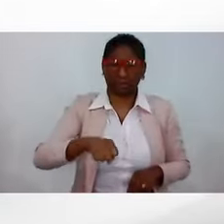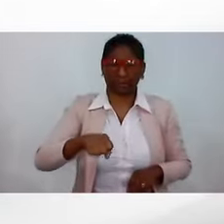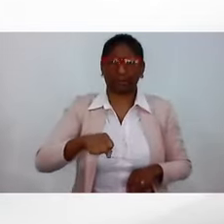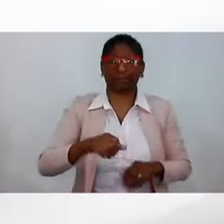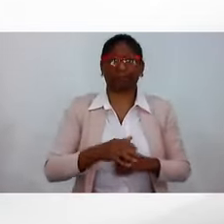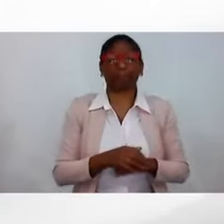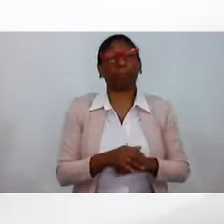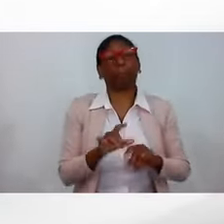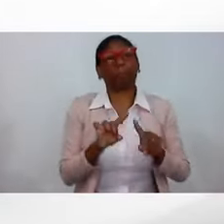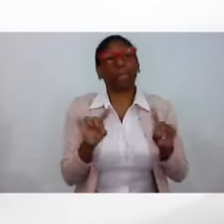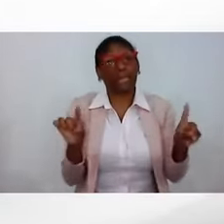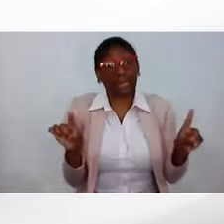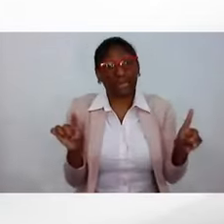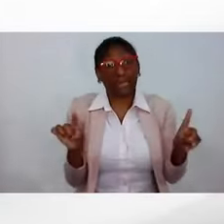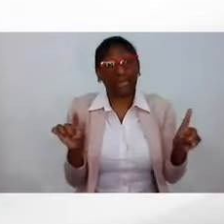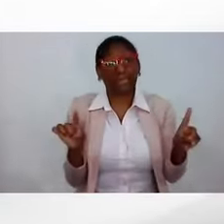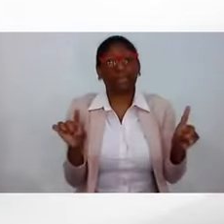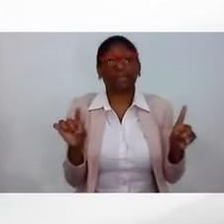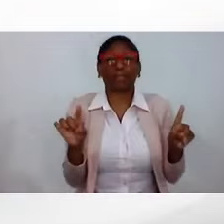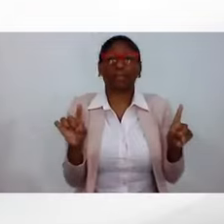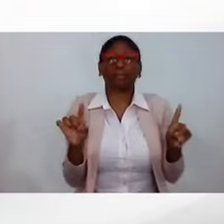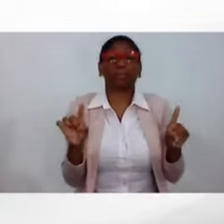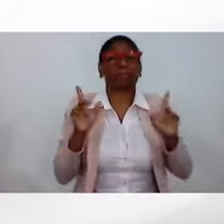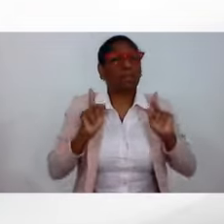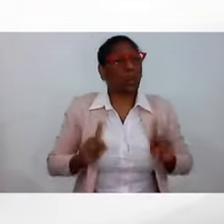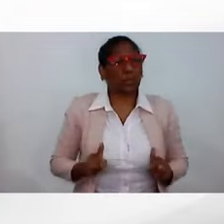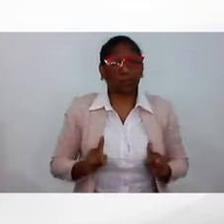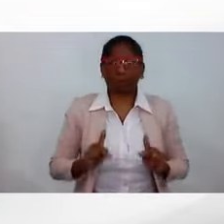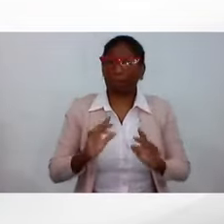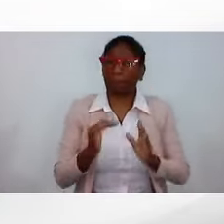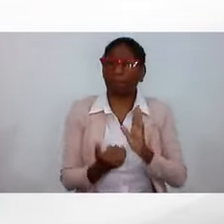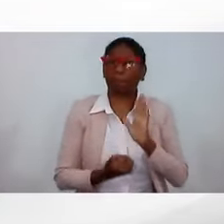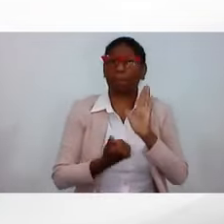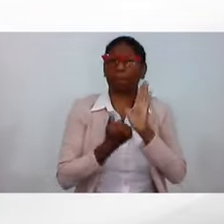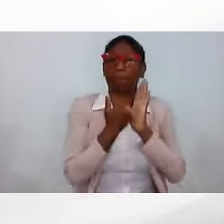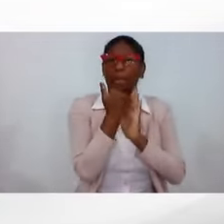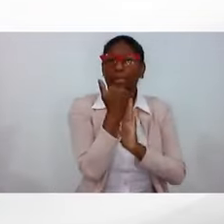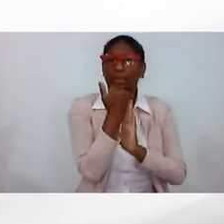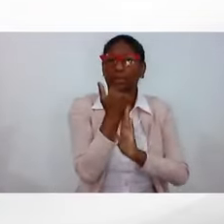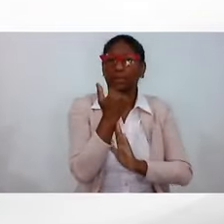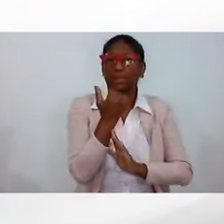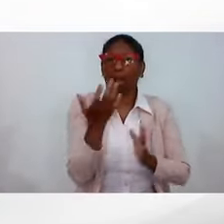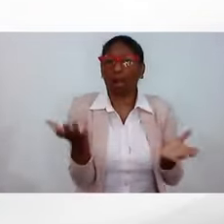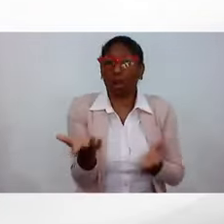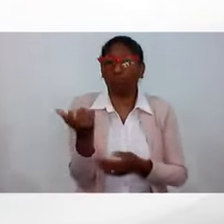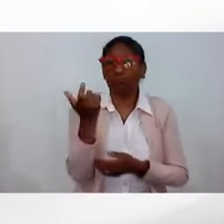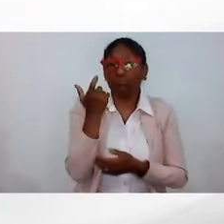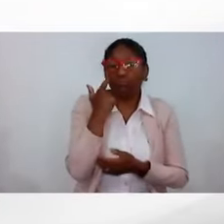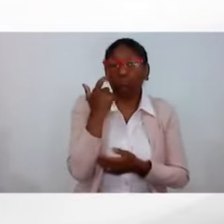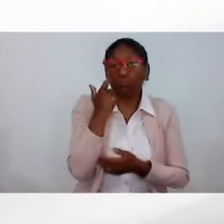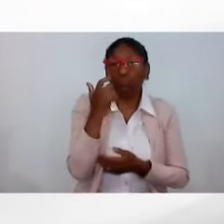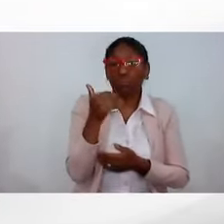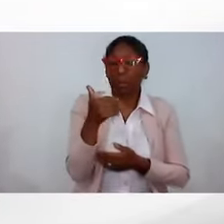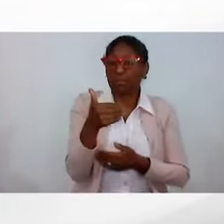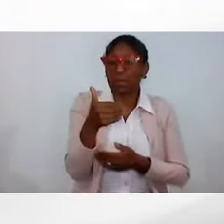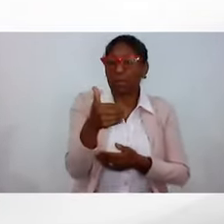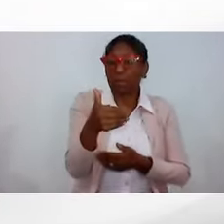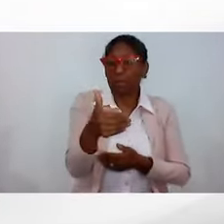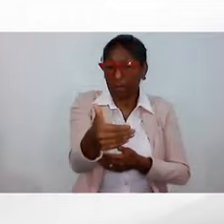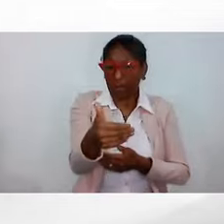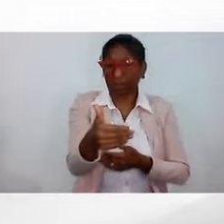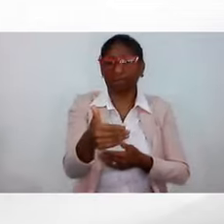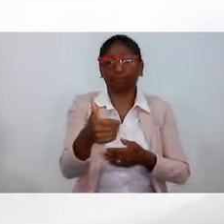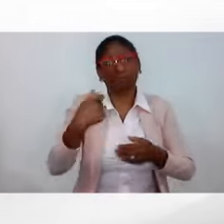proporcionalmente a esse volume de pessoas, nós já estamos observando e vamos observar certamente maior demanda por